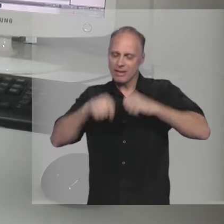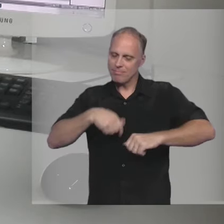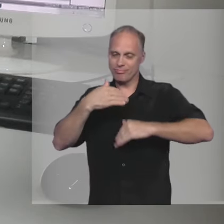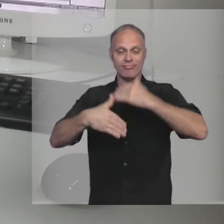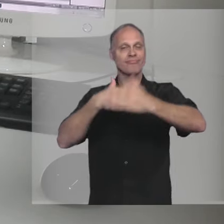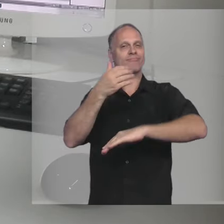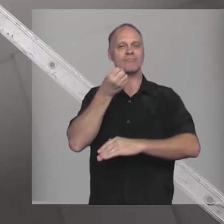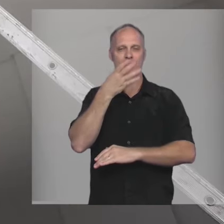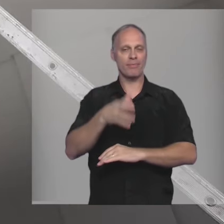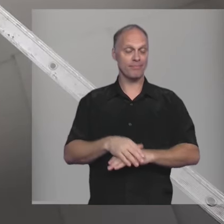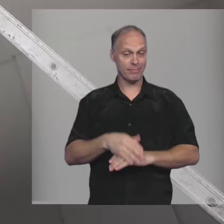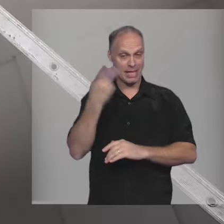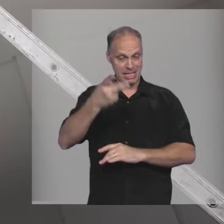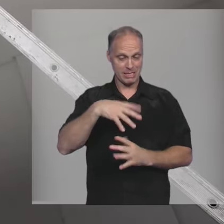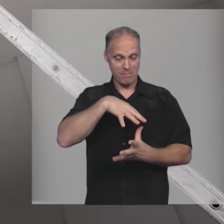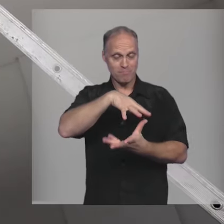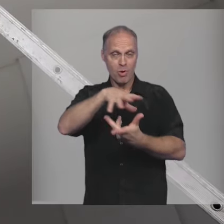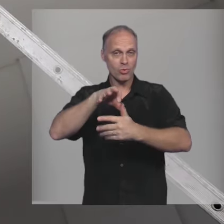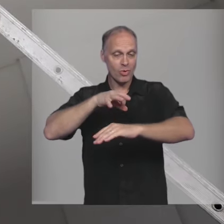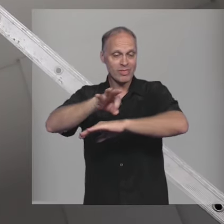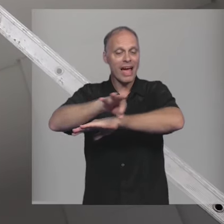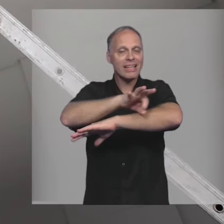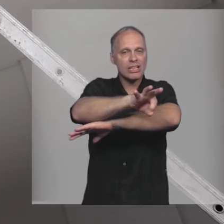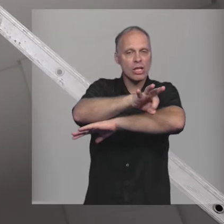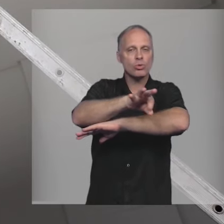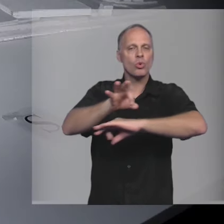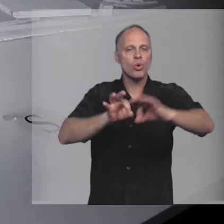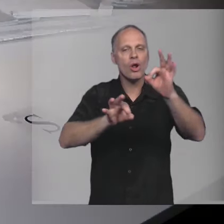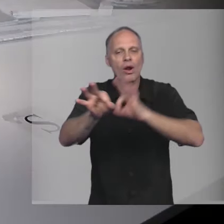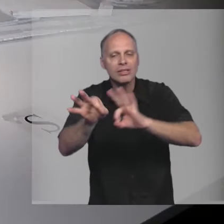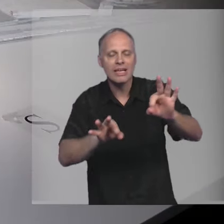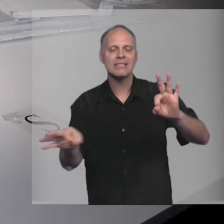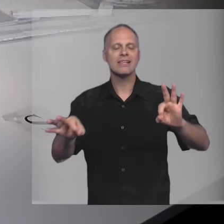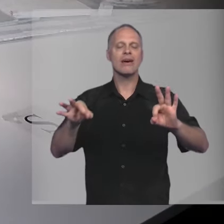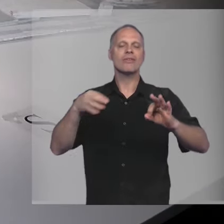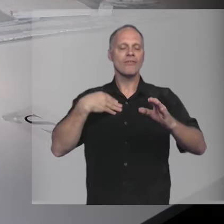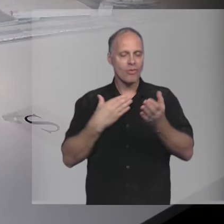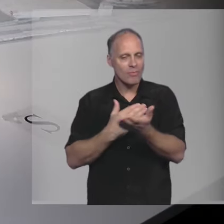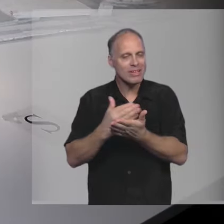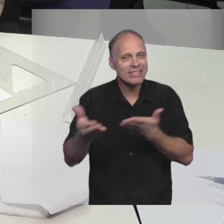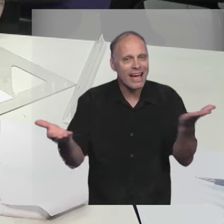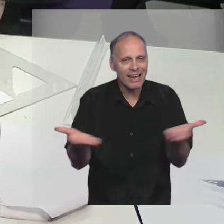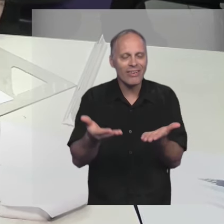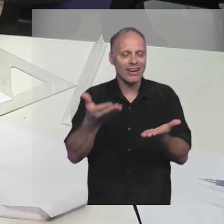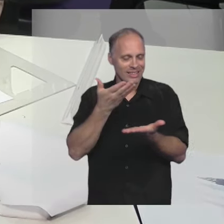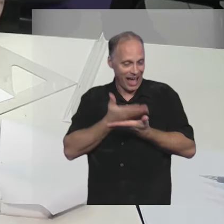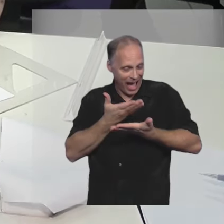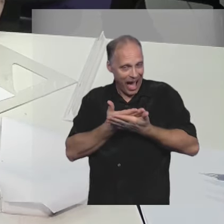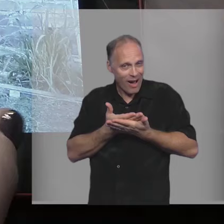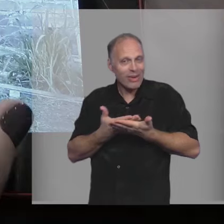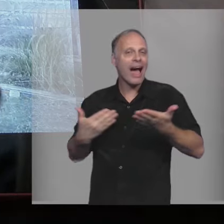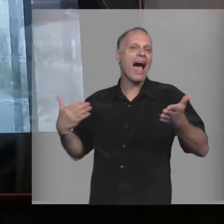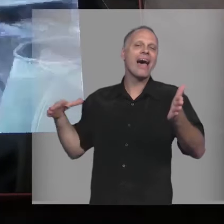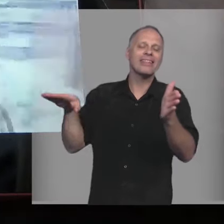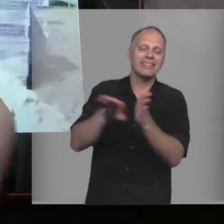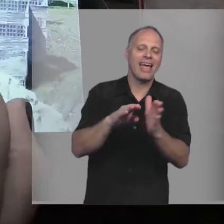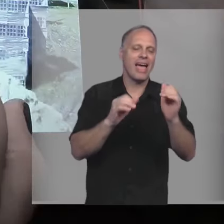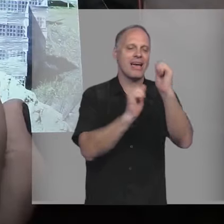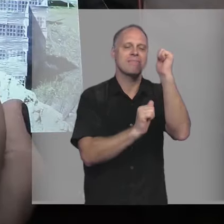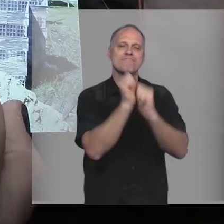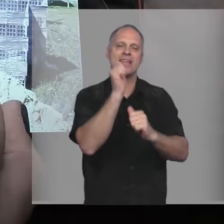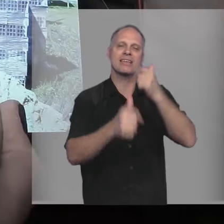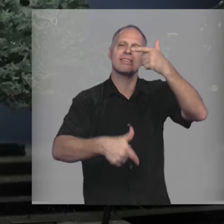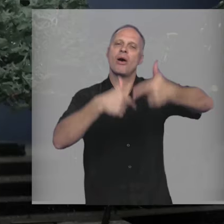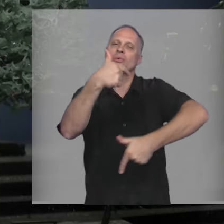bom desempenho, né? E é nesse mundo da arquitetura e urbanismo que vamos entrar agora. Desde a sala de aula até o mercado